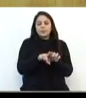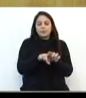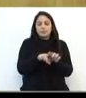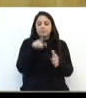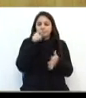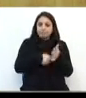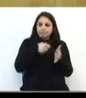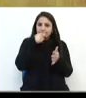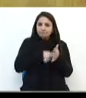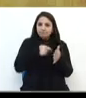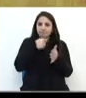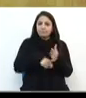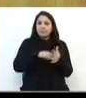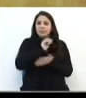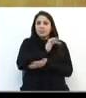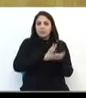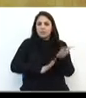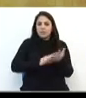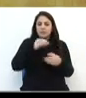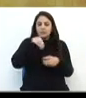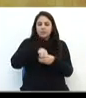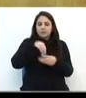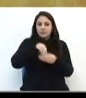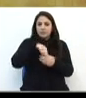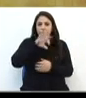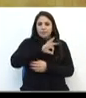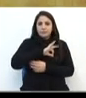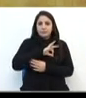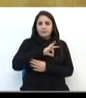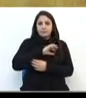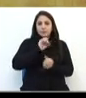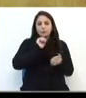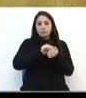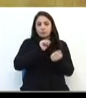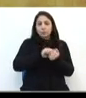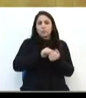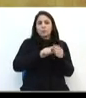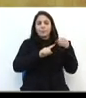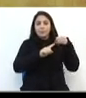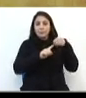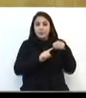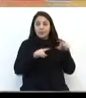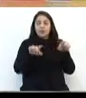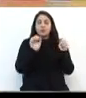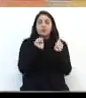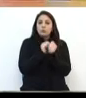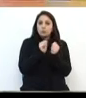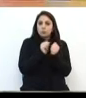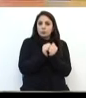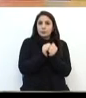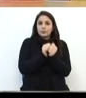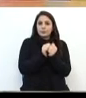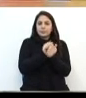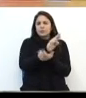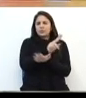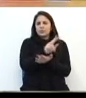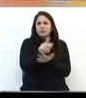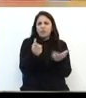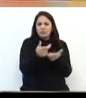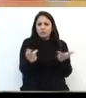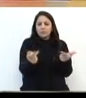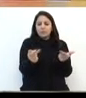uma intensificação das atividades da Brigada Militar junto às paradas de ônibus, junto